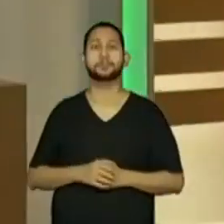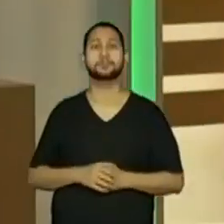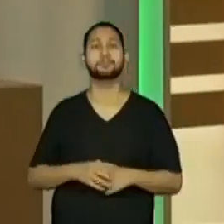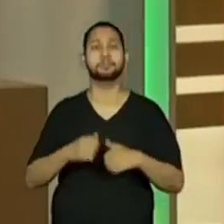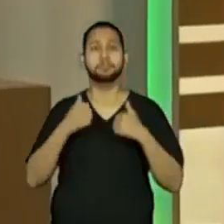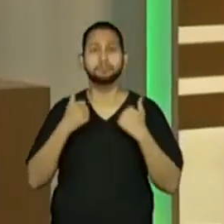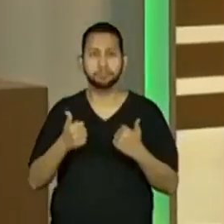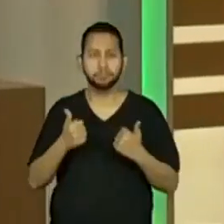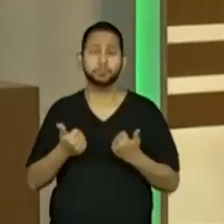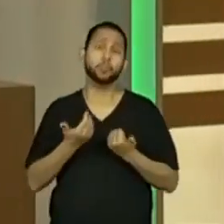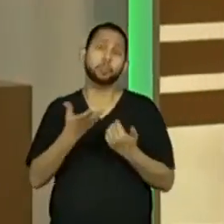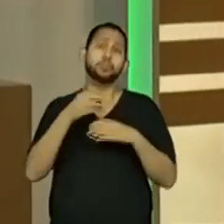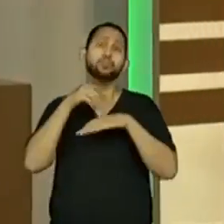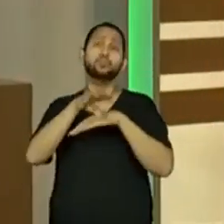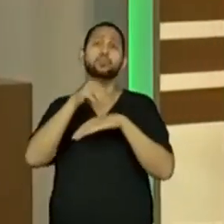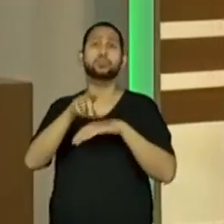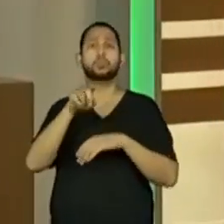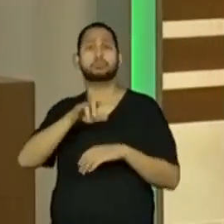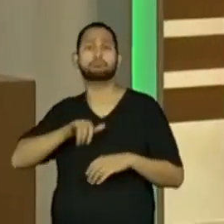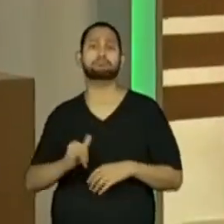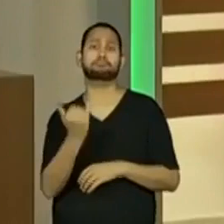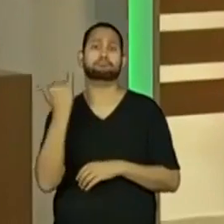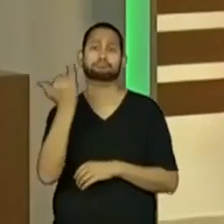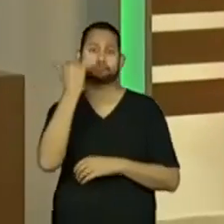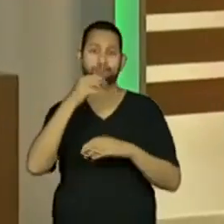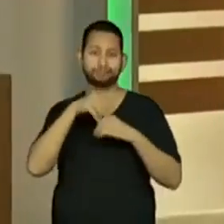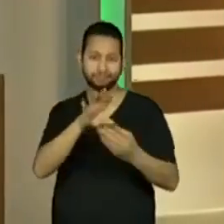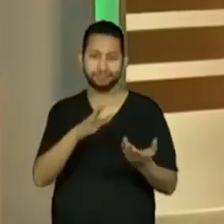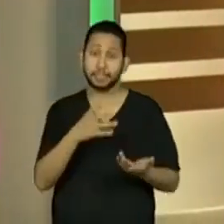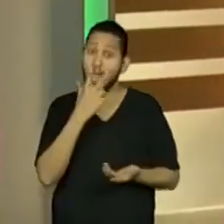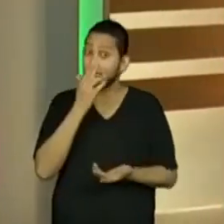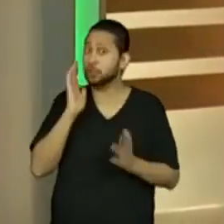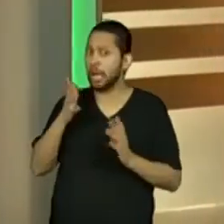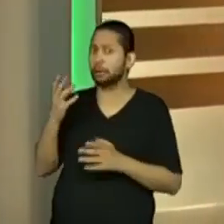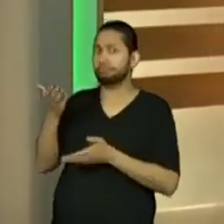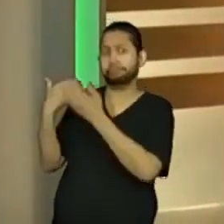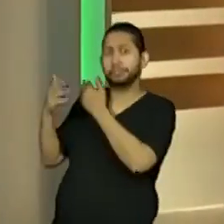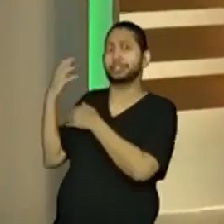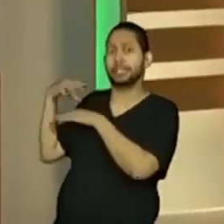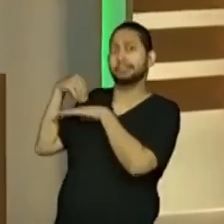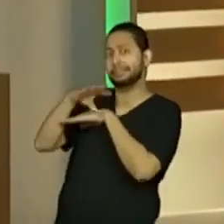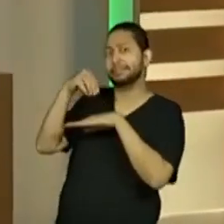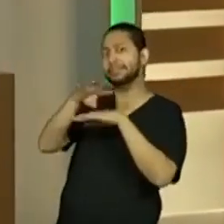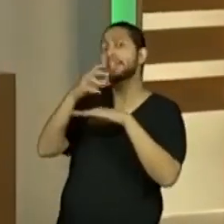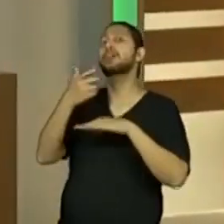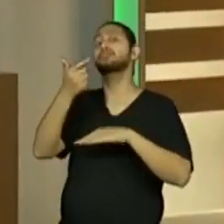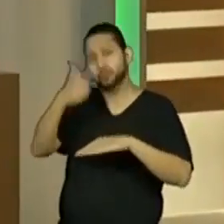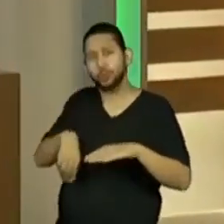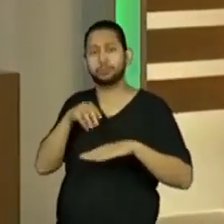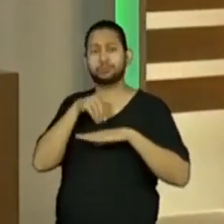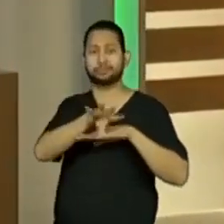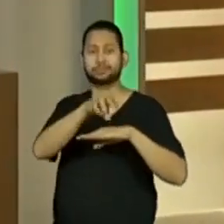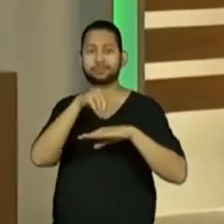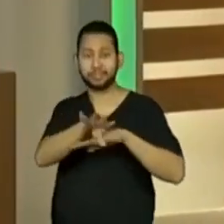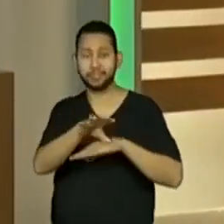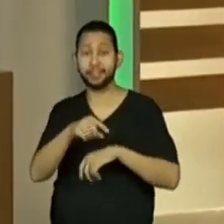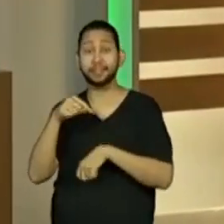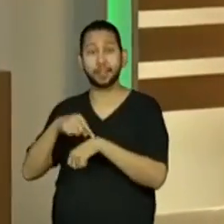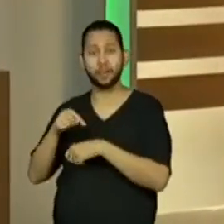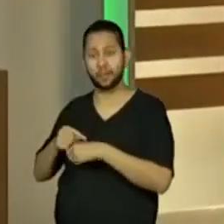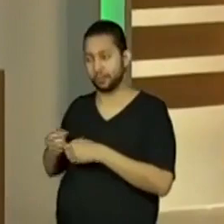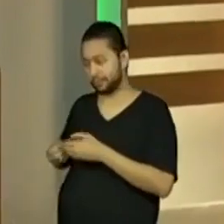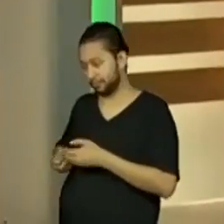Então, uma dica importante, que já deve ter sido dita aqui, é que quando vocês participarem através do